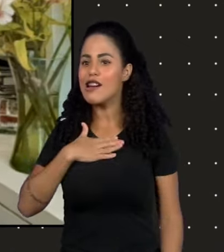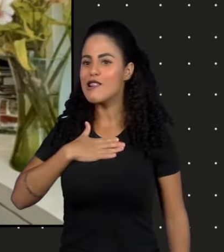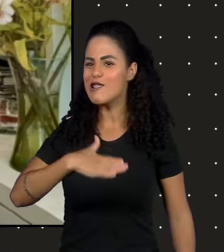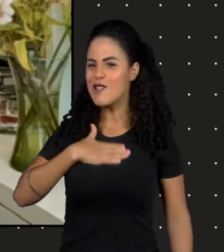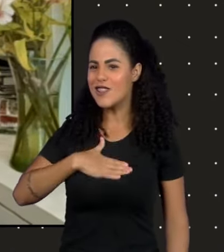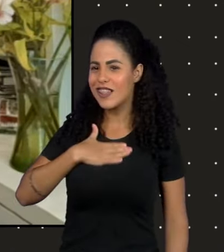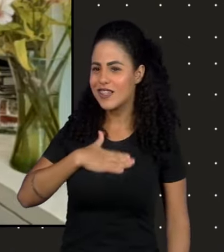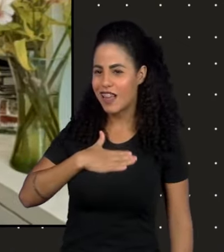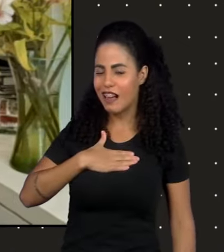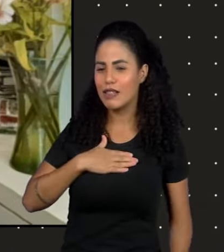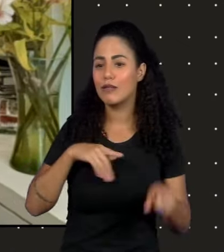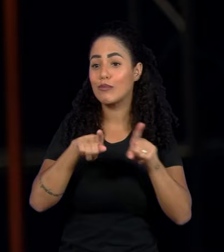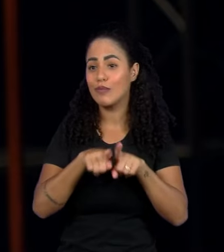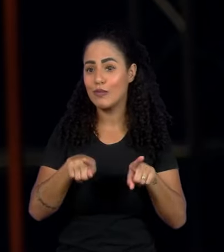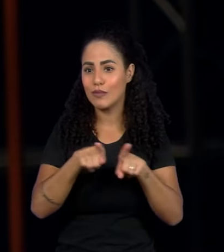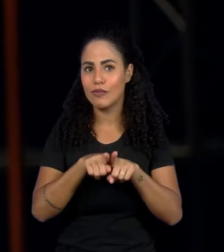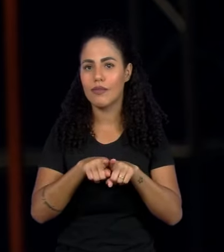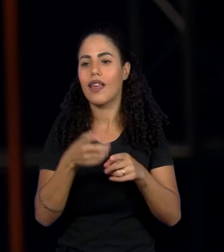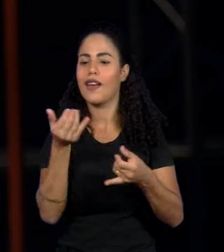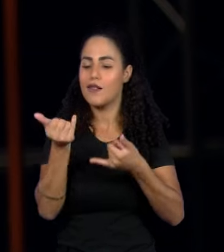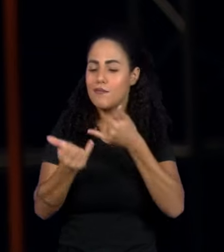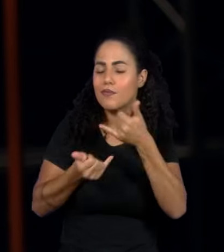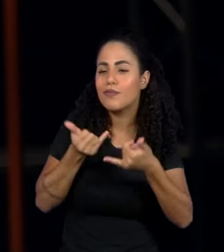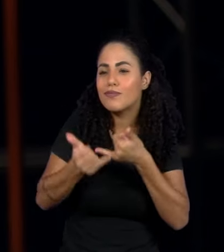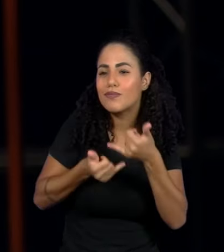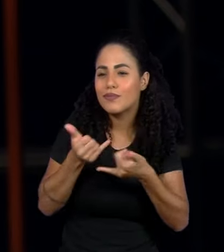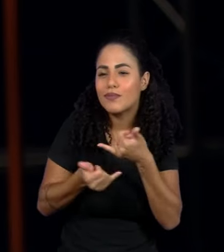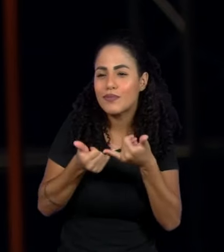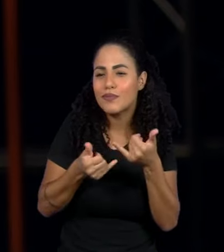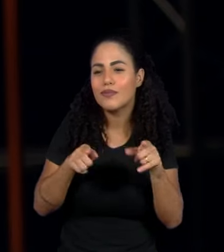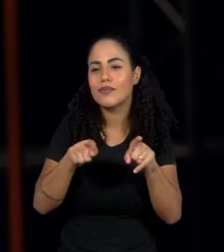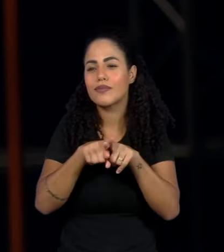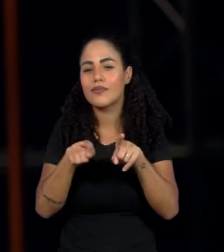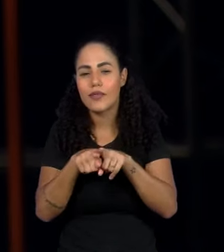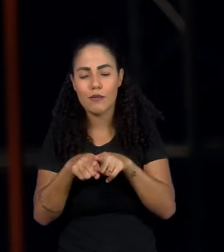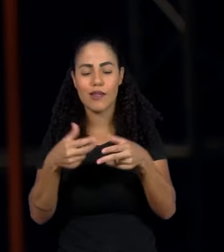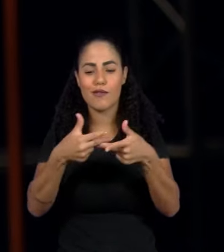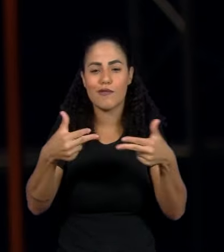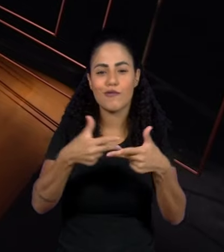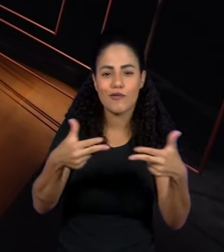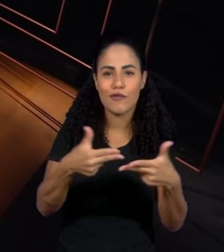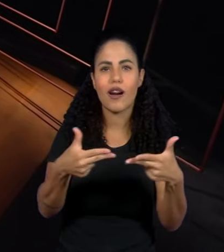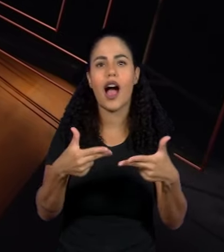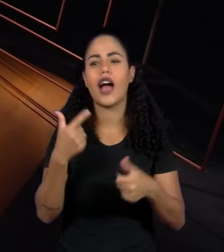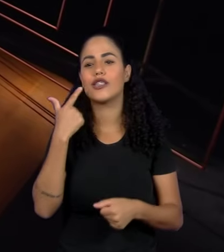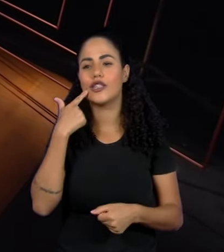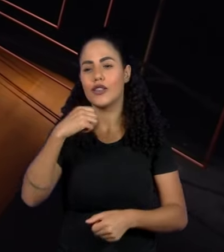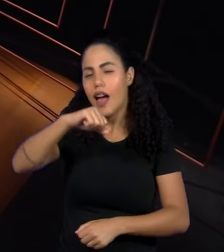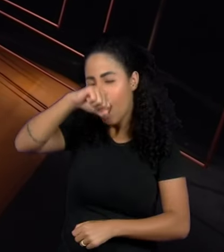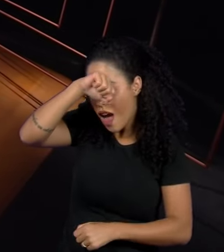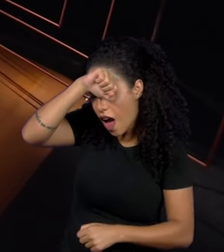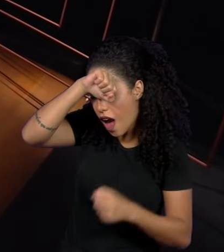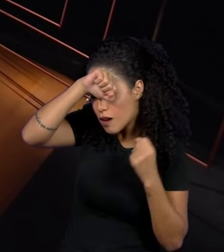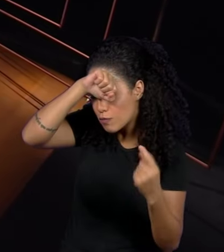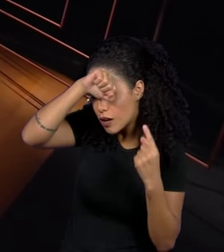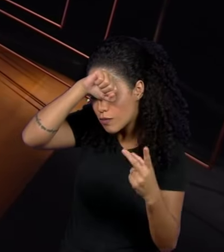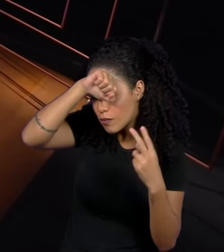dos, dos brinquedos, assim, de pique-esconde, não